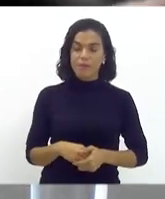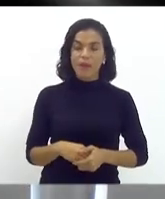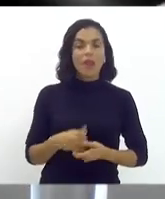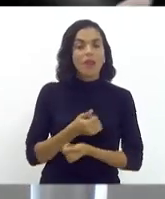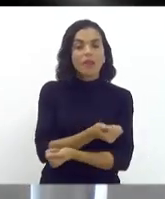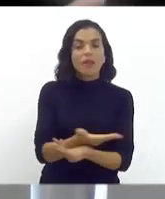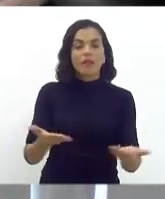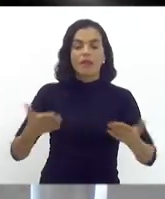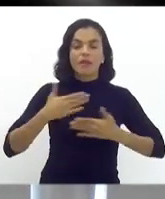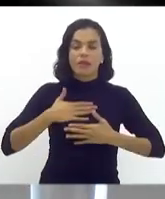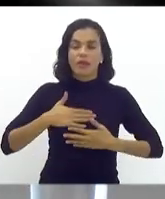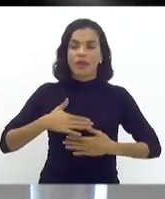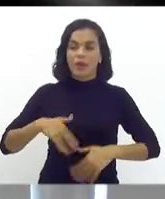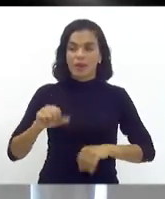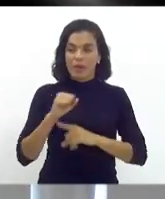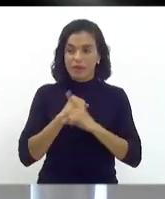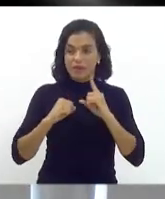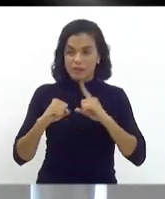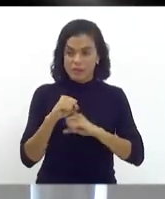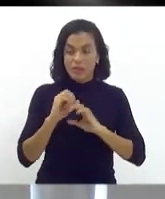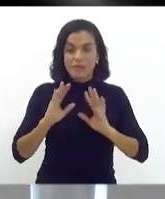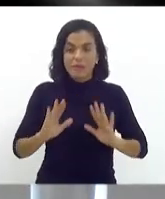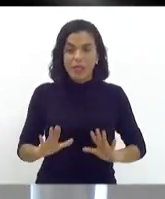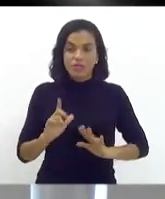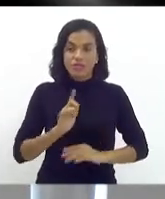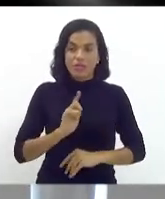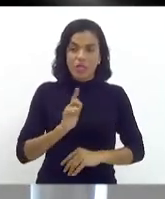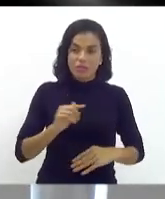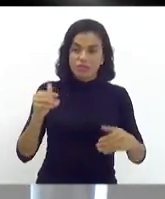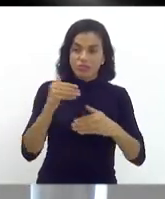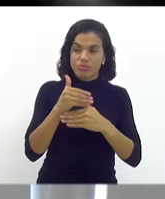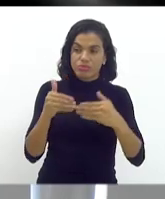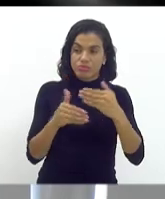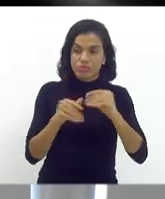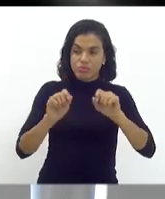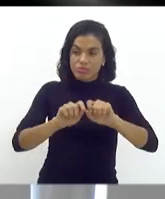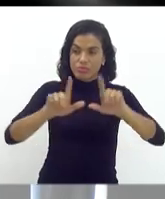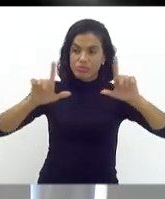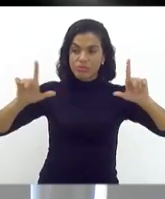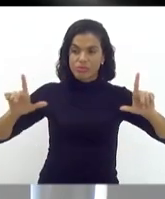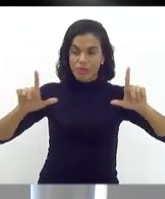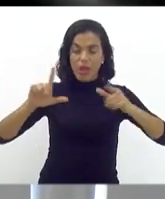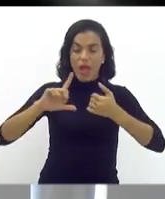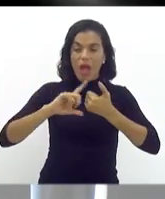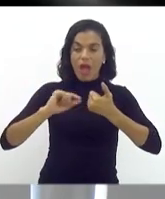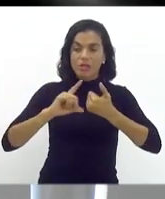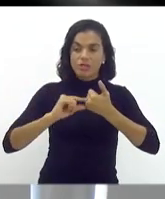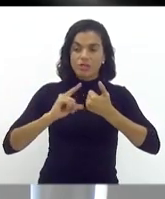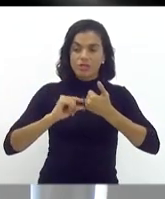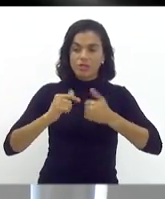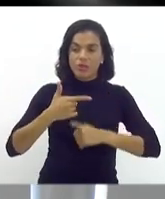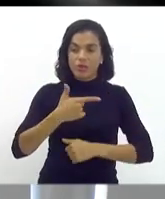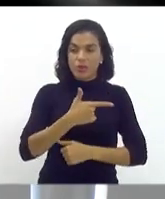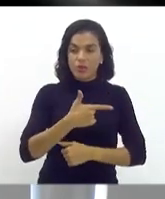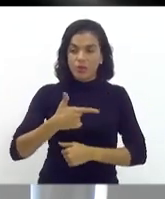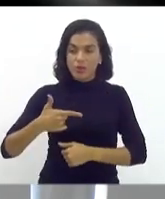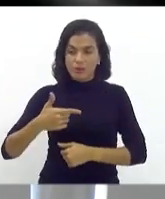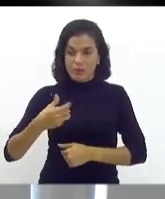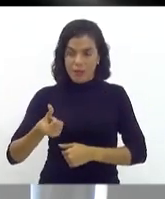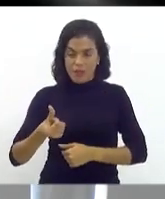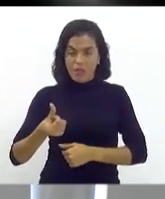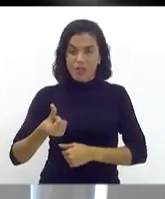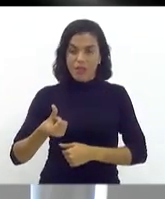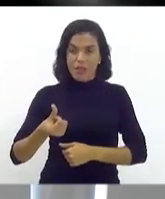tranquilidade a nossa sociedade mas nós temos ali o artigo é dos dois meia